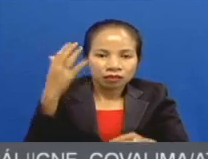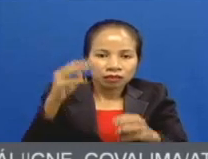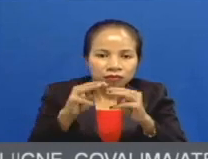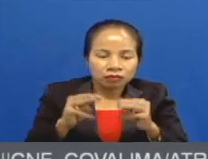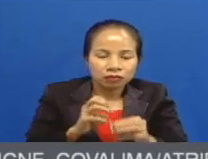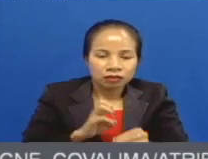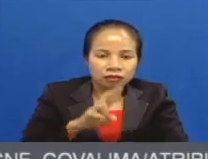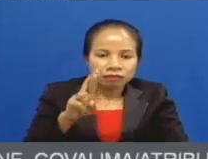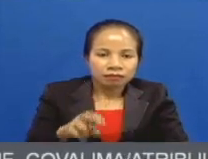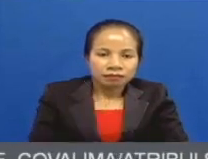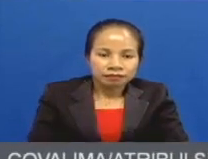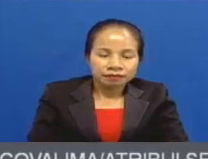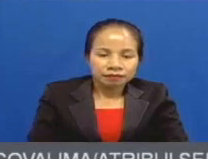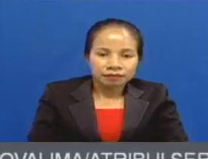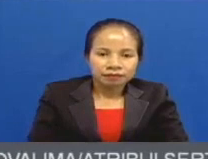município Hermera.